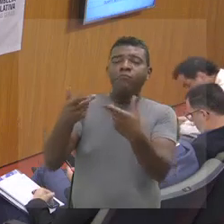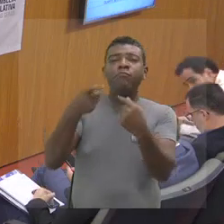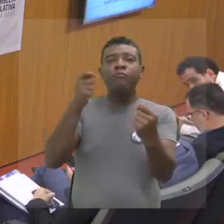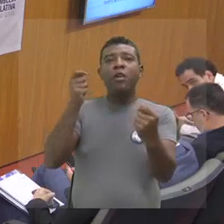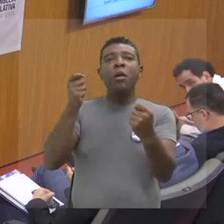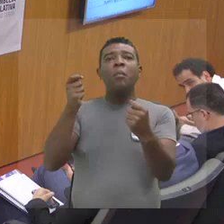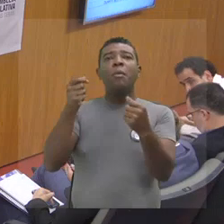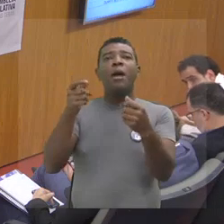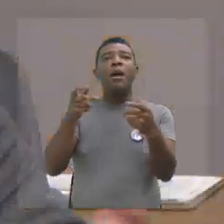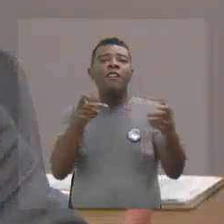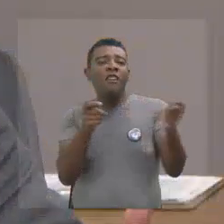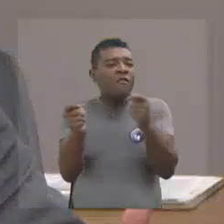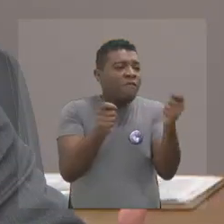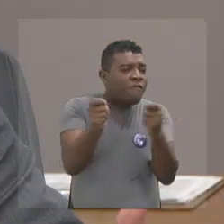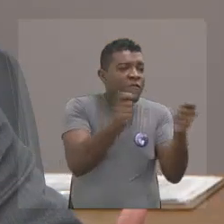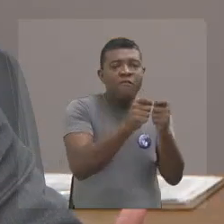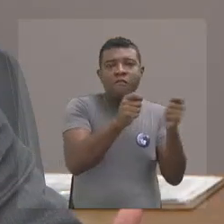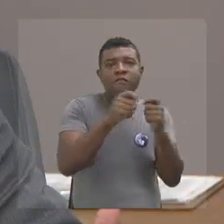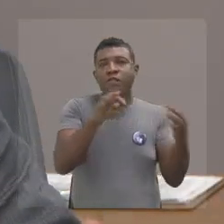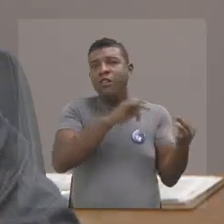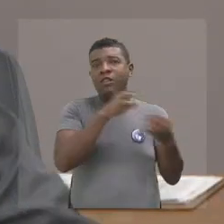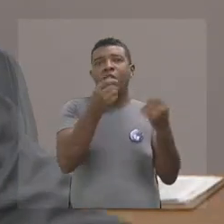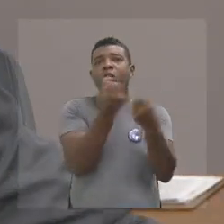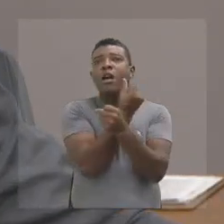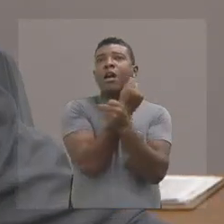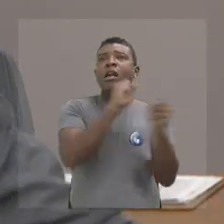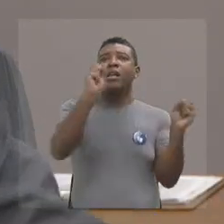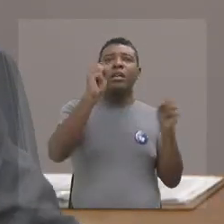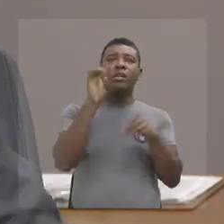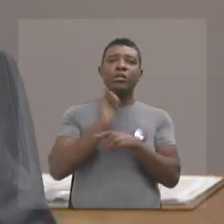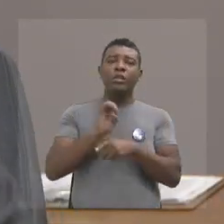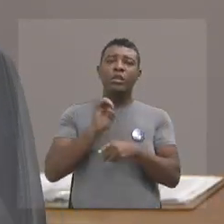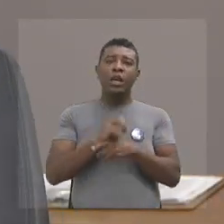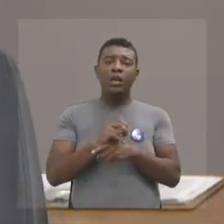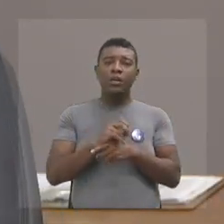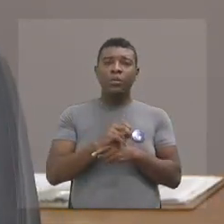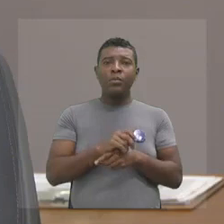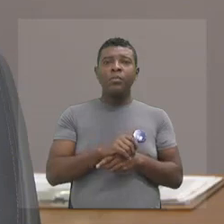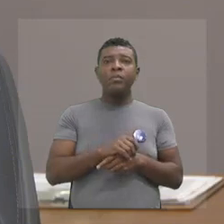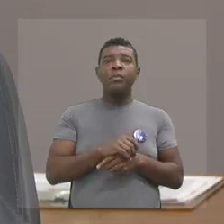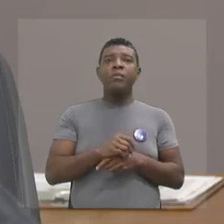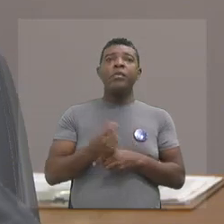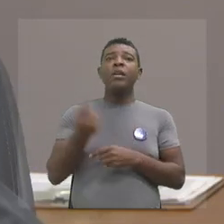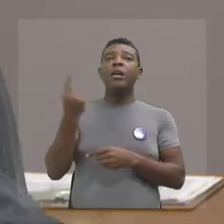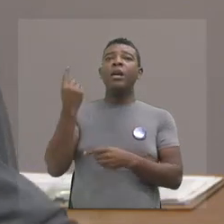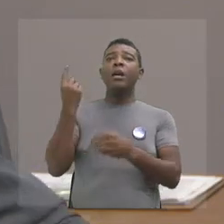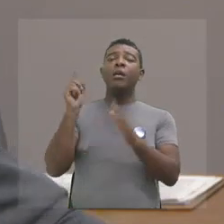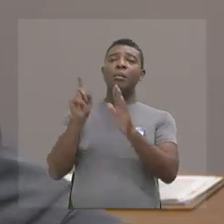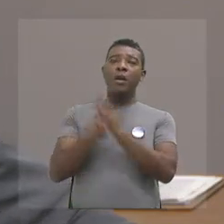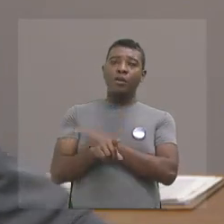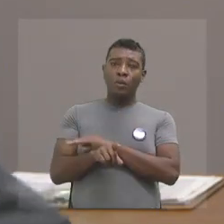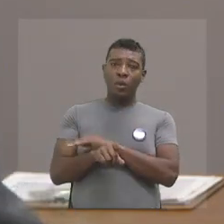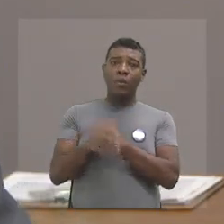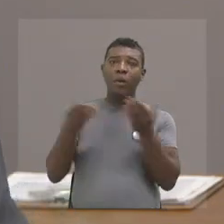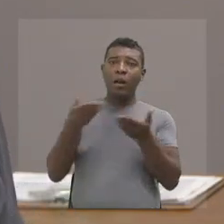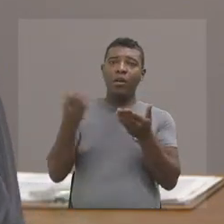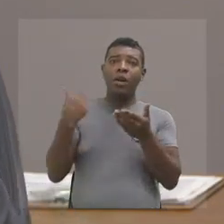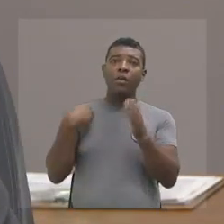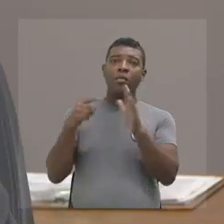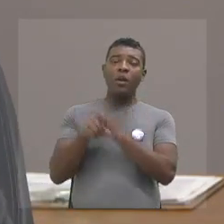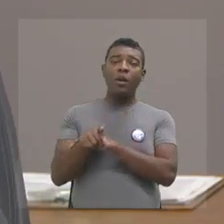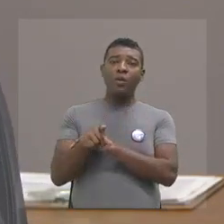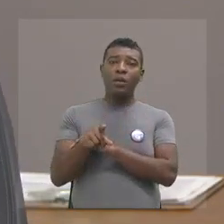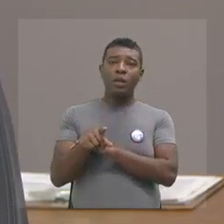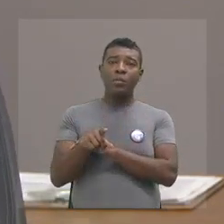toda essa essa imensidão do estado e aí eu vou na pergunta só agora eu vou na pergunta da